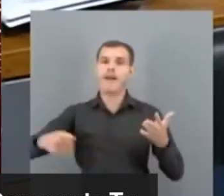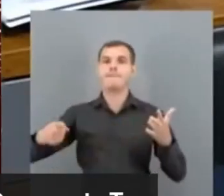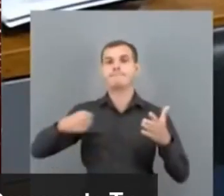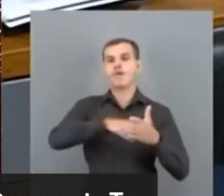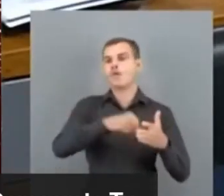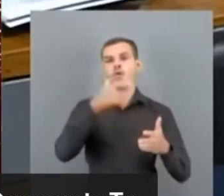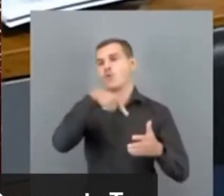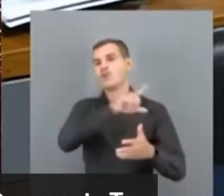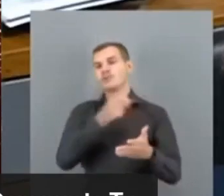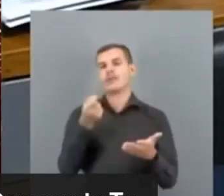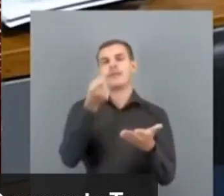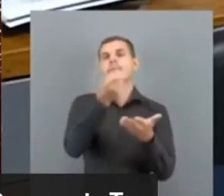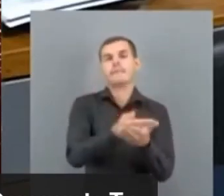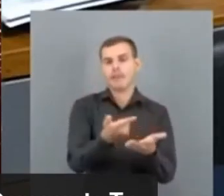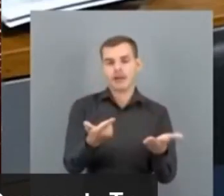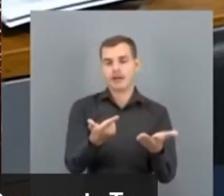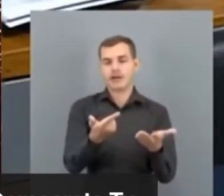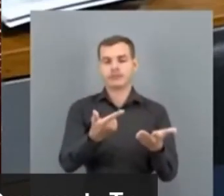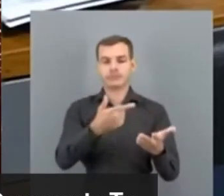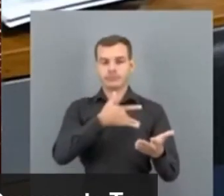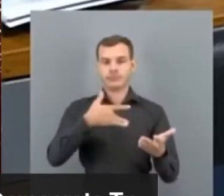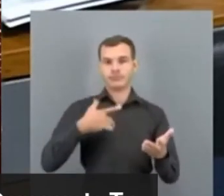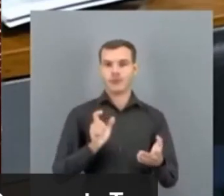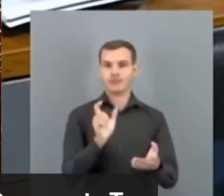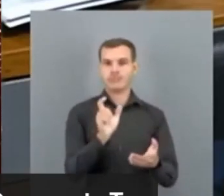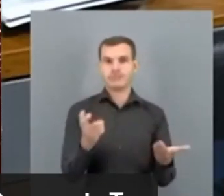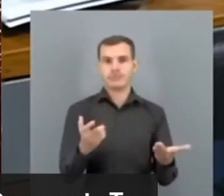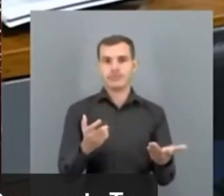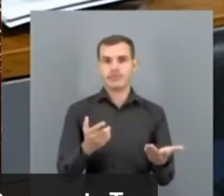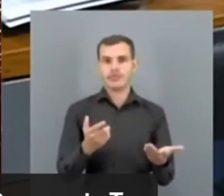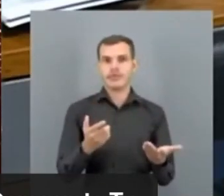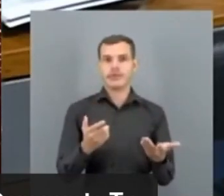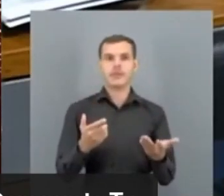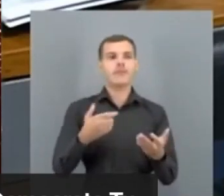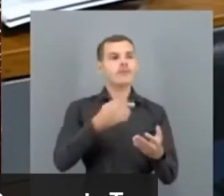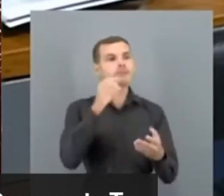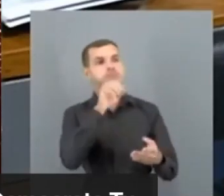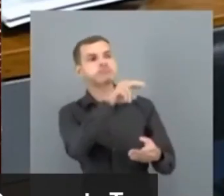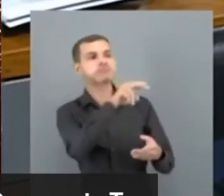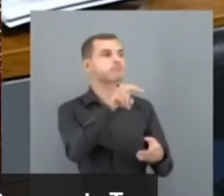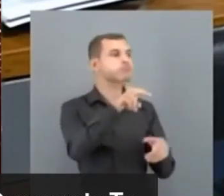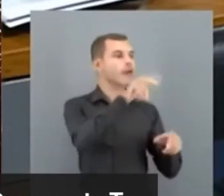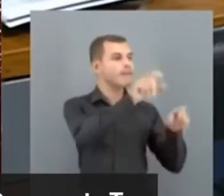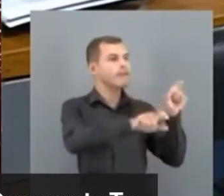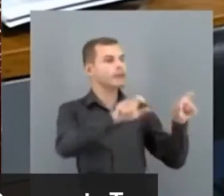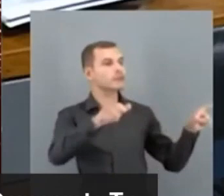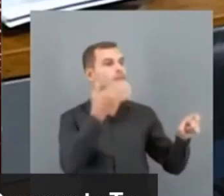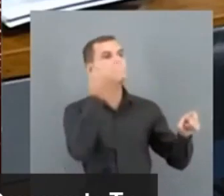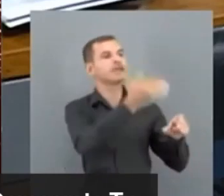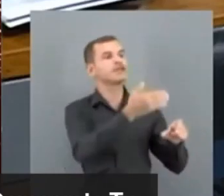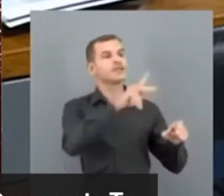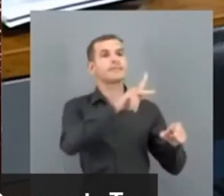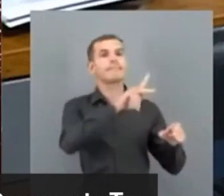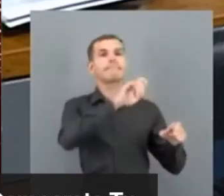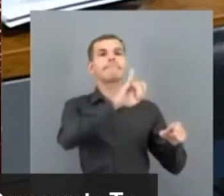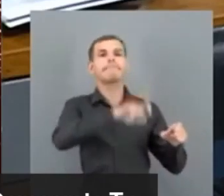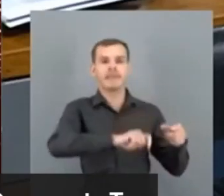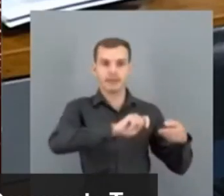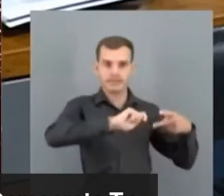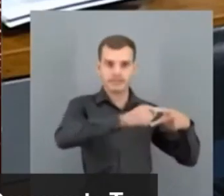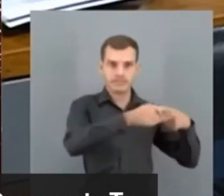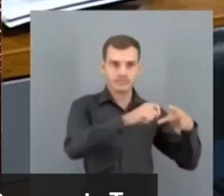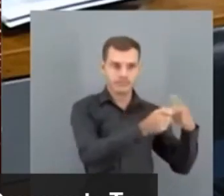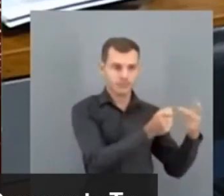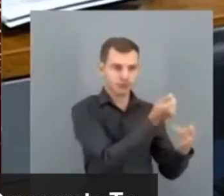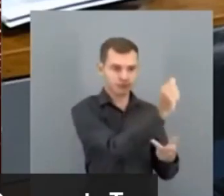ninguém pedir Pix para eles. Então, não se iluda. Não se iluda. Cuide do seu problema, do